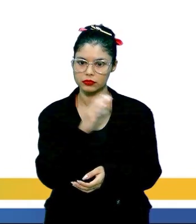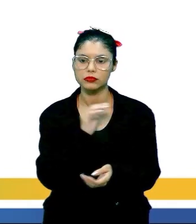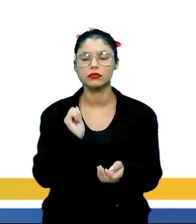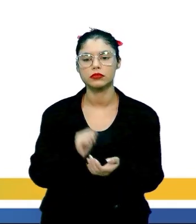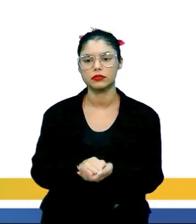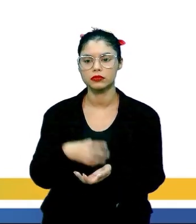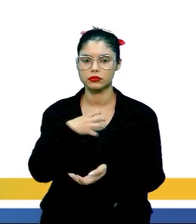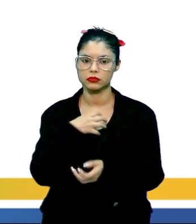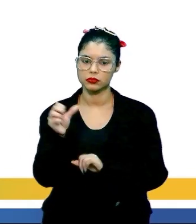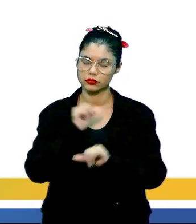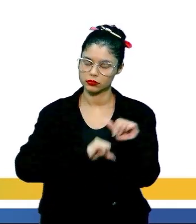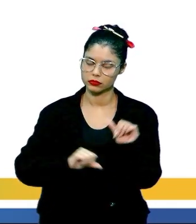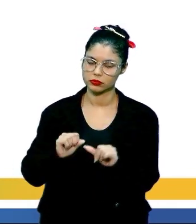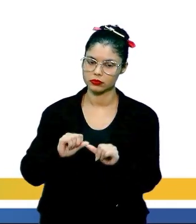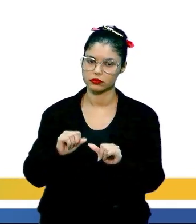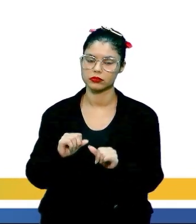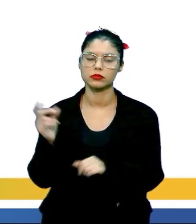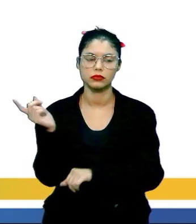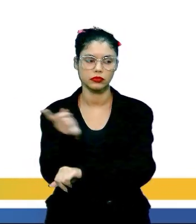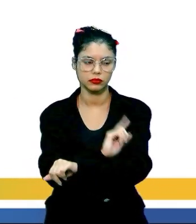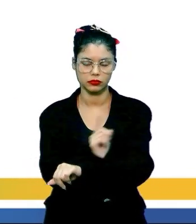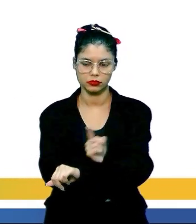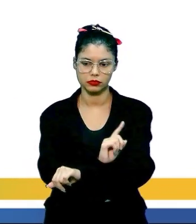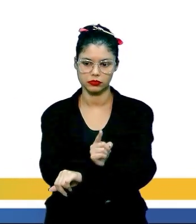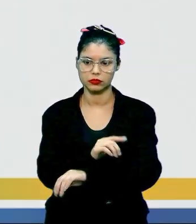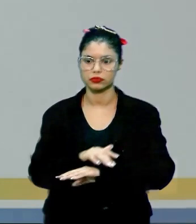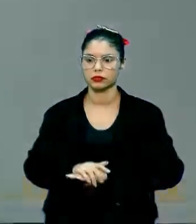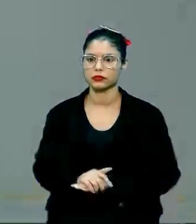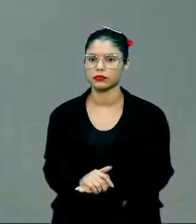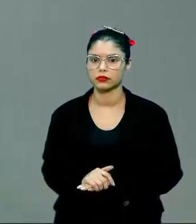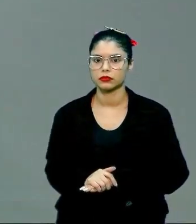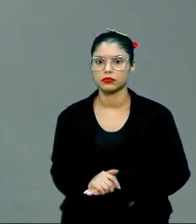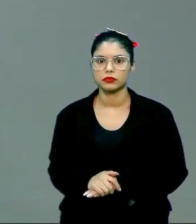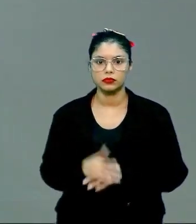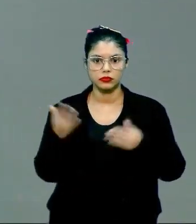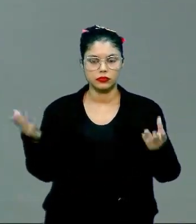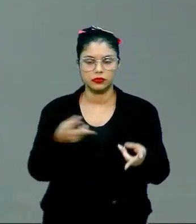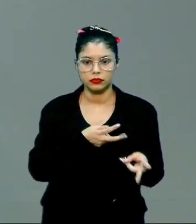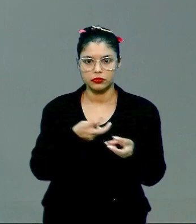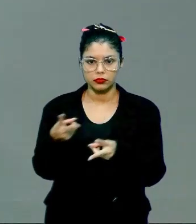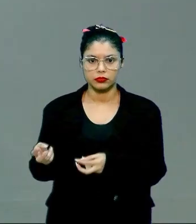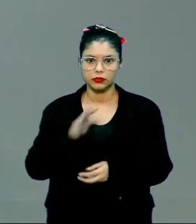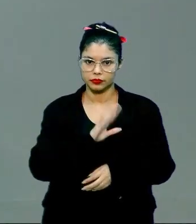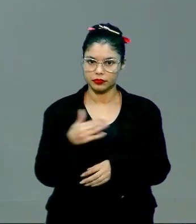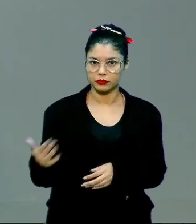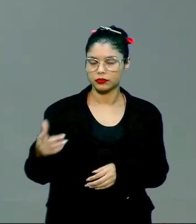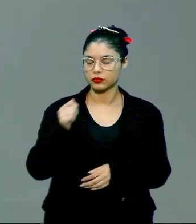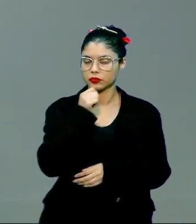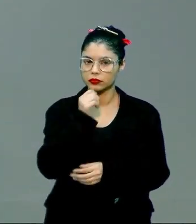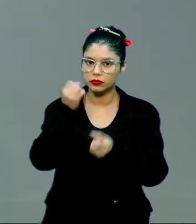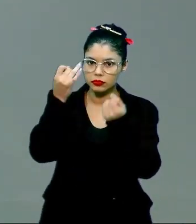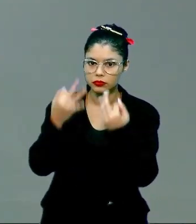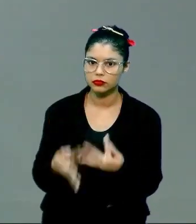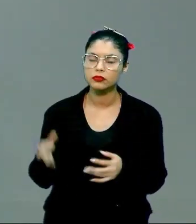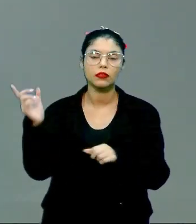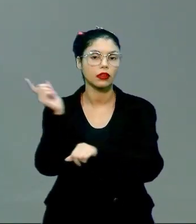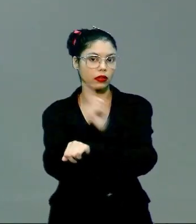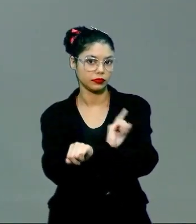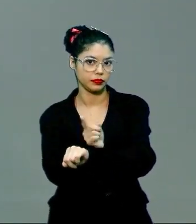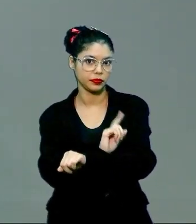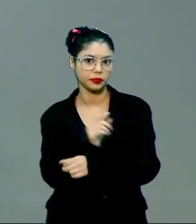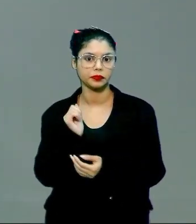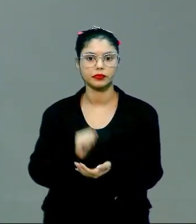da gravidade e tem sentido oposto ao da velocidade. Então, observe-se que quando a gente trata a respeito de